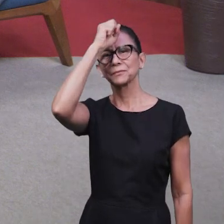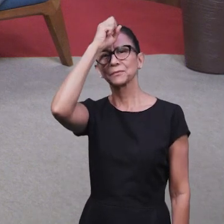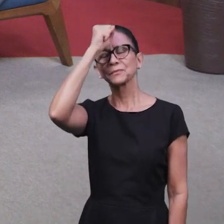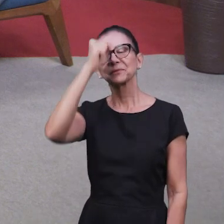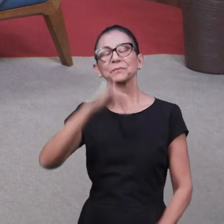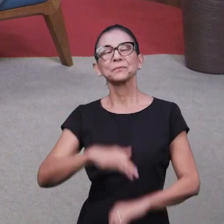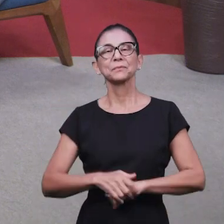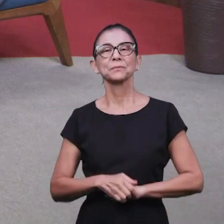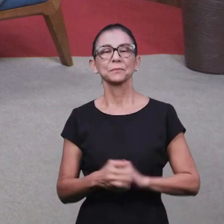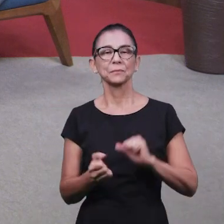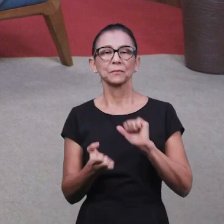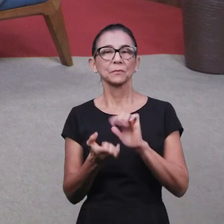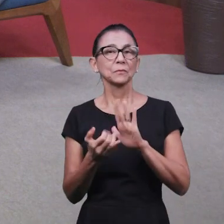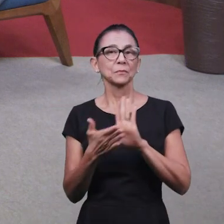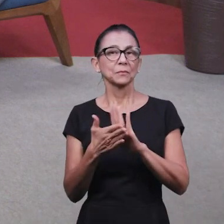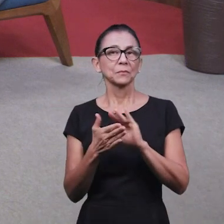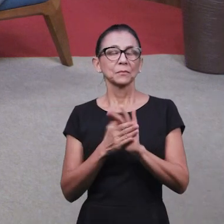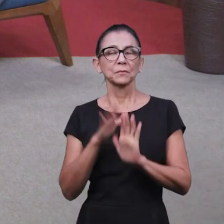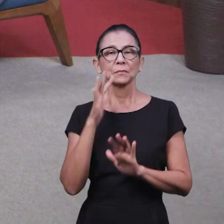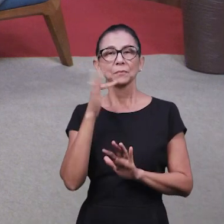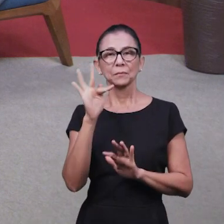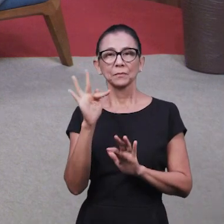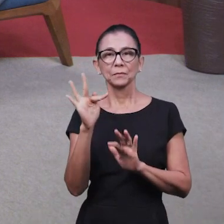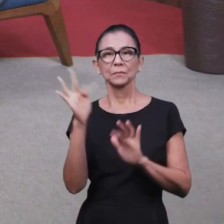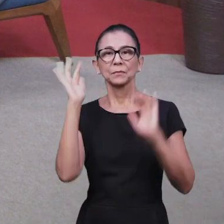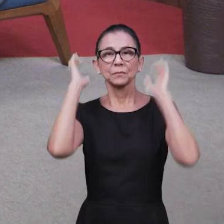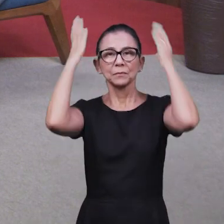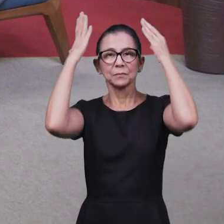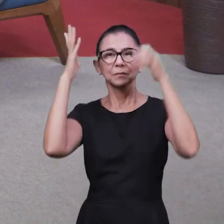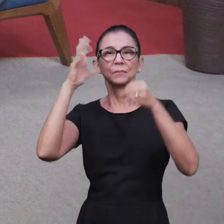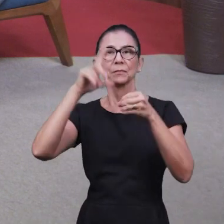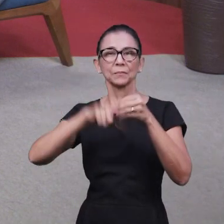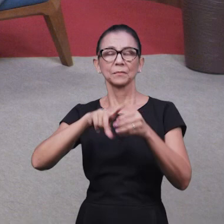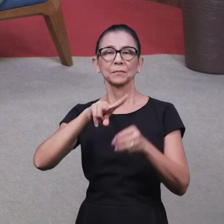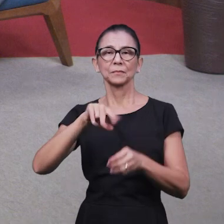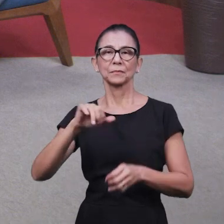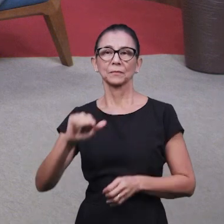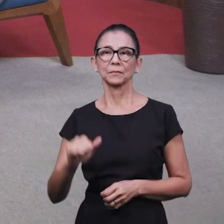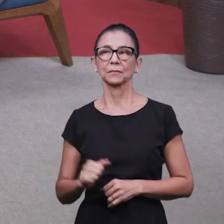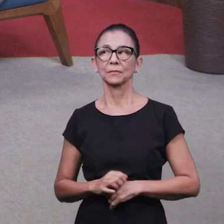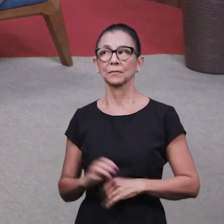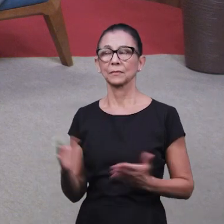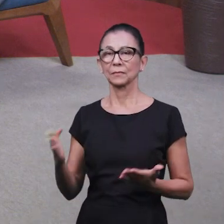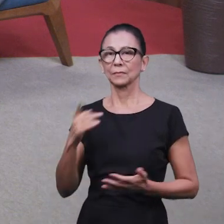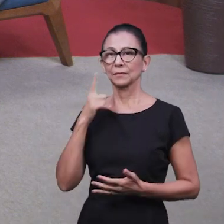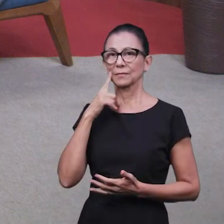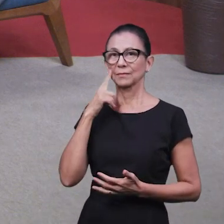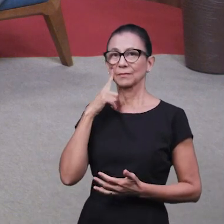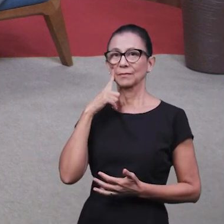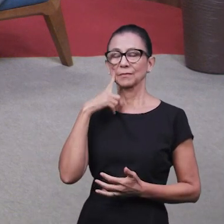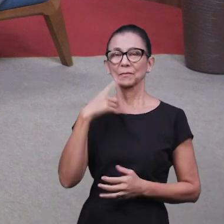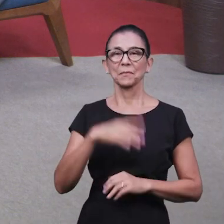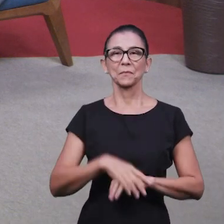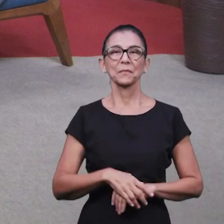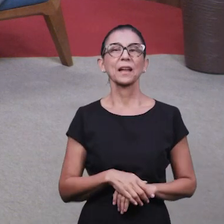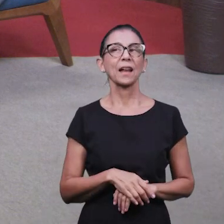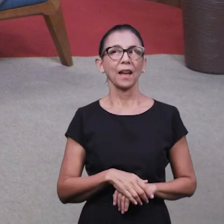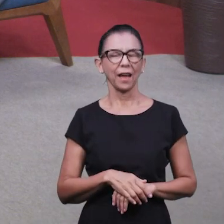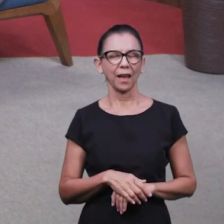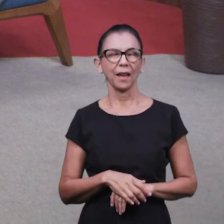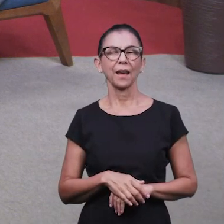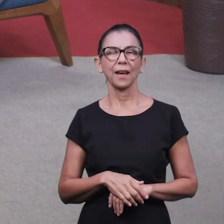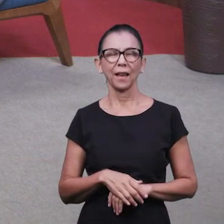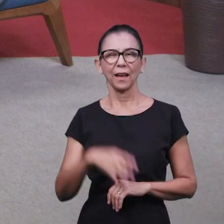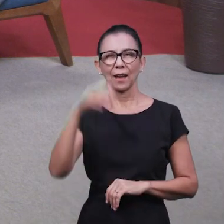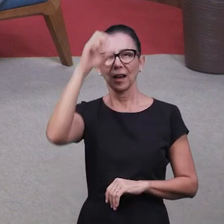tocar o louvor Muito em Breve o Rei Vem. Hoje a tia Janaína vai ensinar esse louvor para quem está aprendendo a tocar